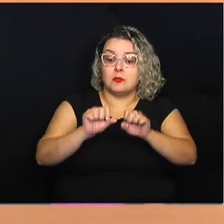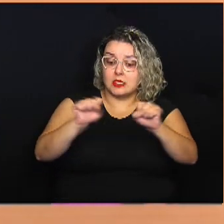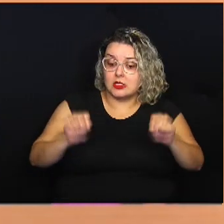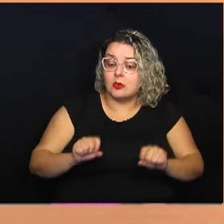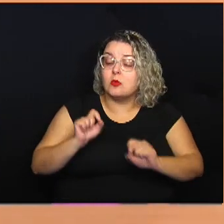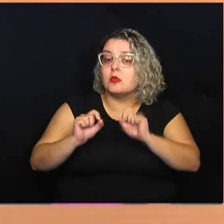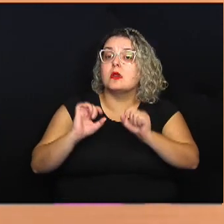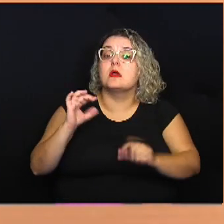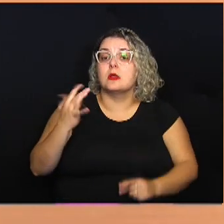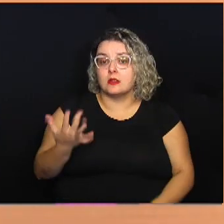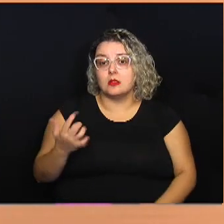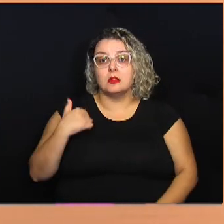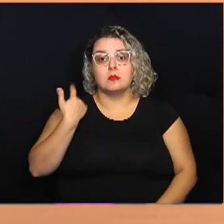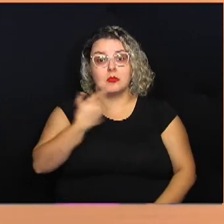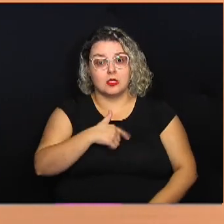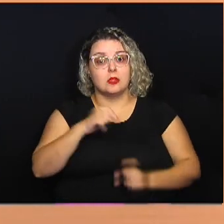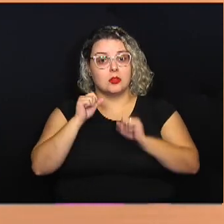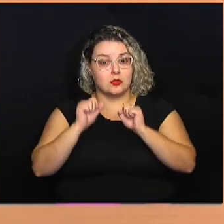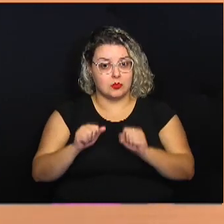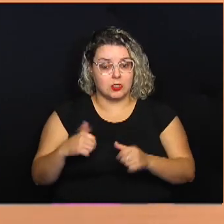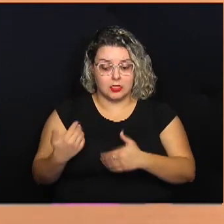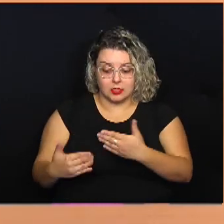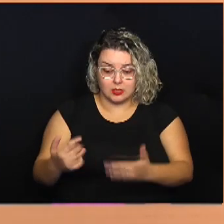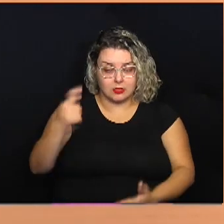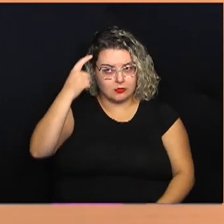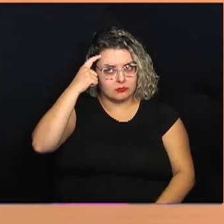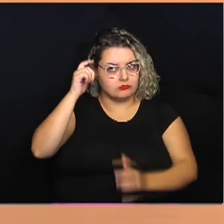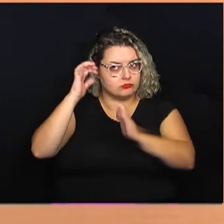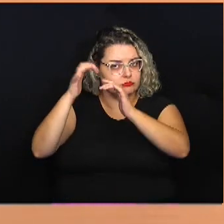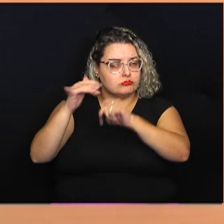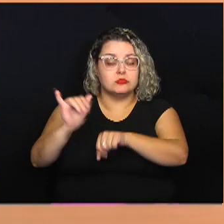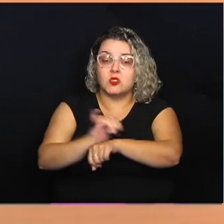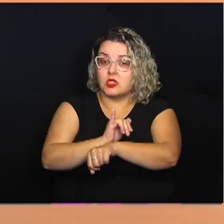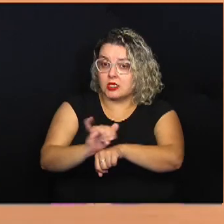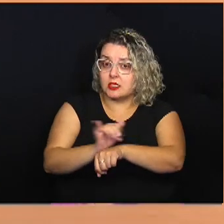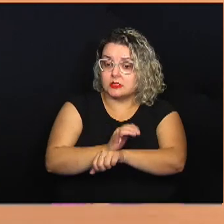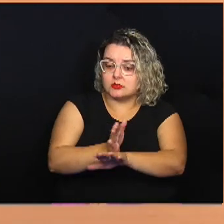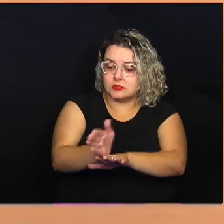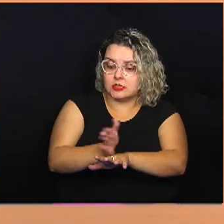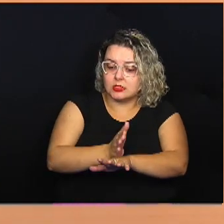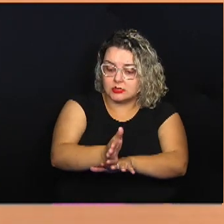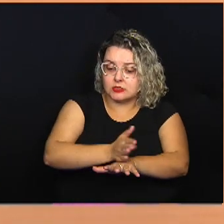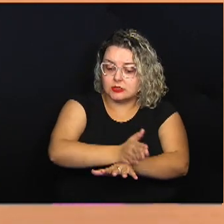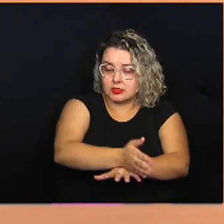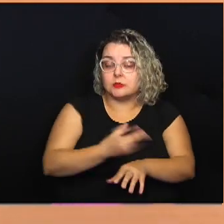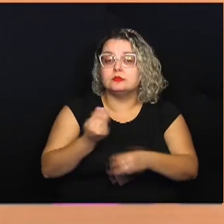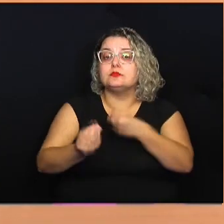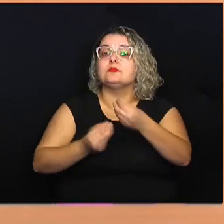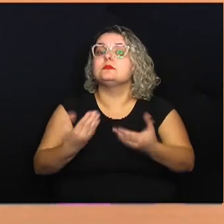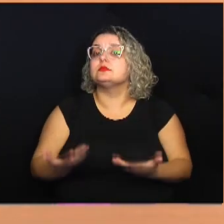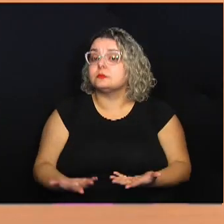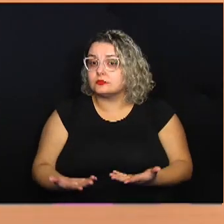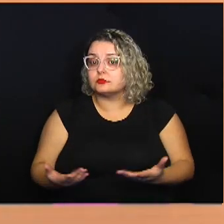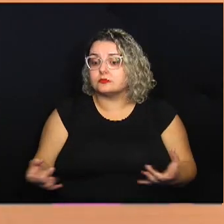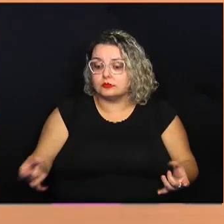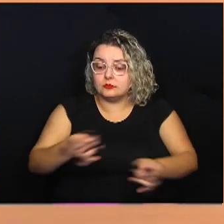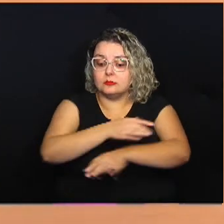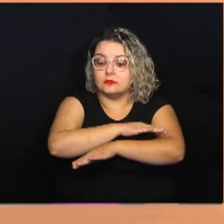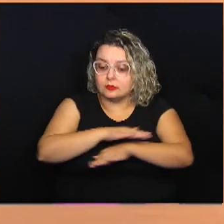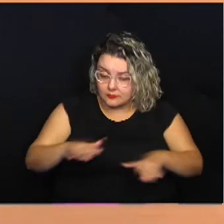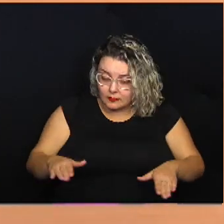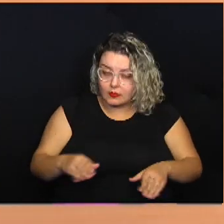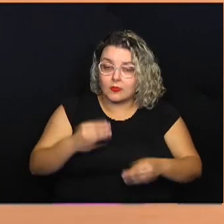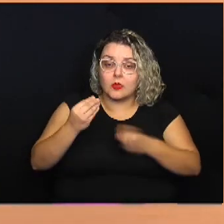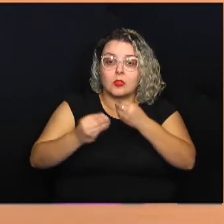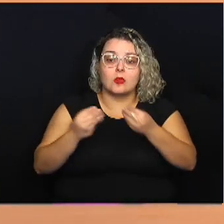e para que a gente pudesse, a partir disso, também pensar formas e saídas de como que deve ser, como combater, né? Como que deve ser